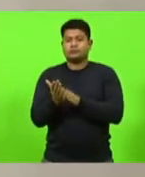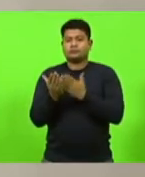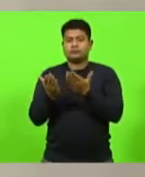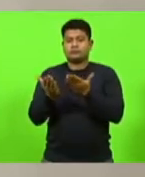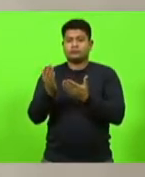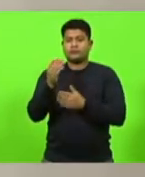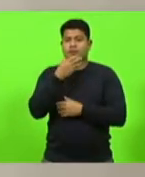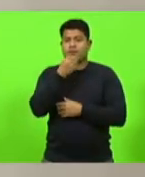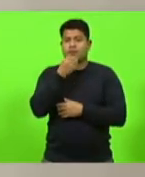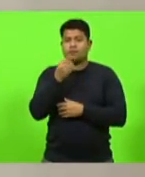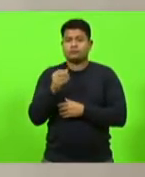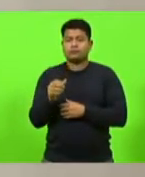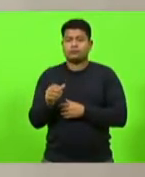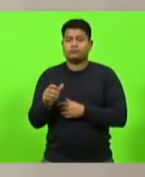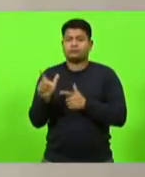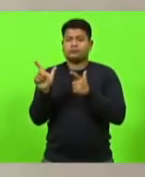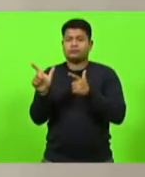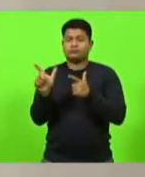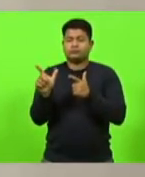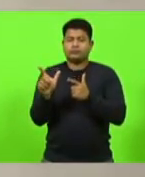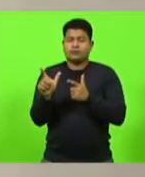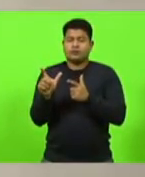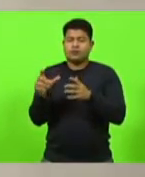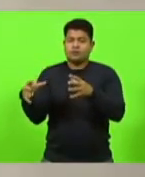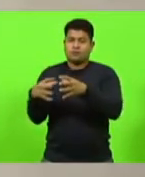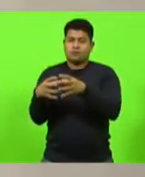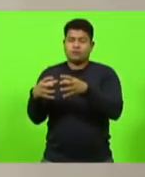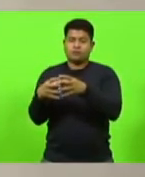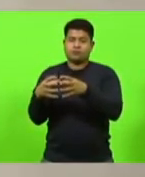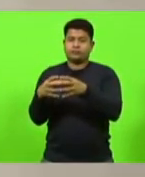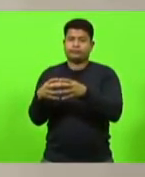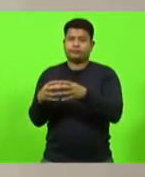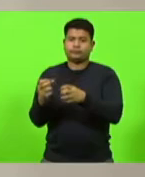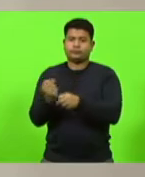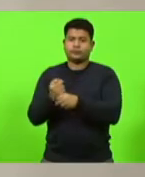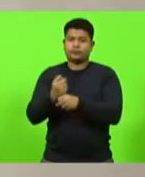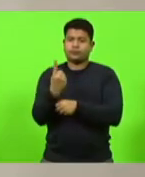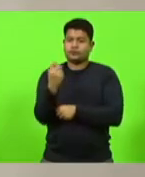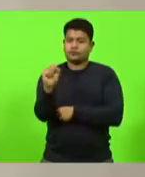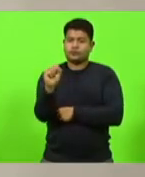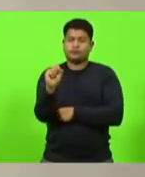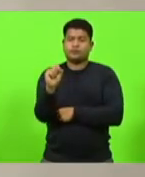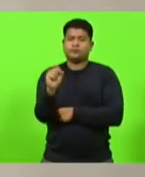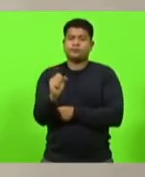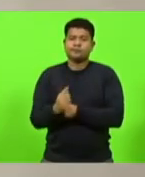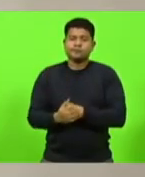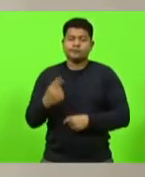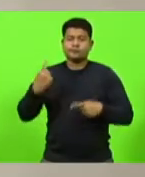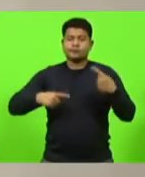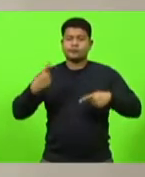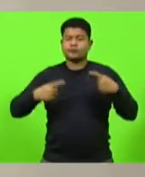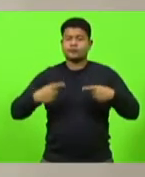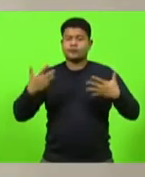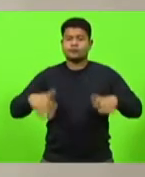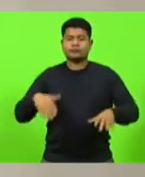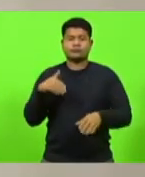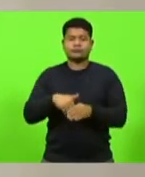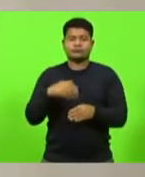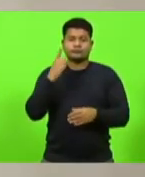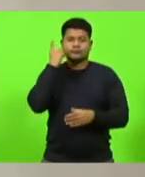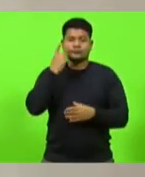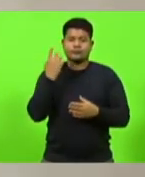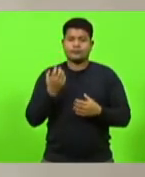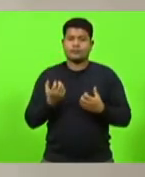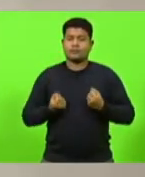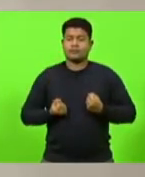Caçador Atlético Clube pelos seus 18 anos. Em discussão. Não havendo quem queira discutir, em votação. Deputados que